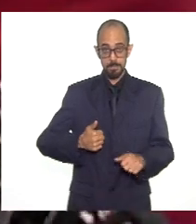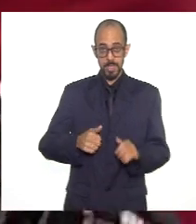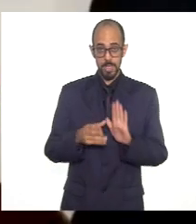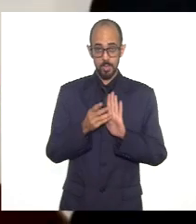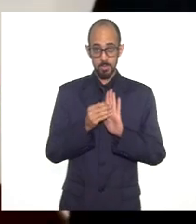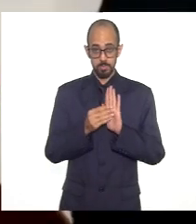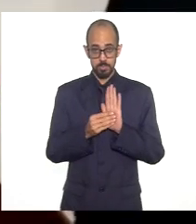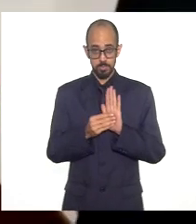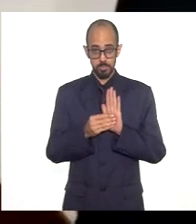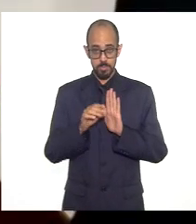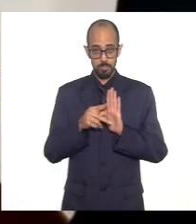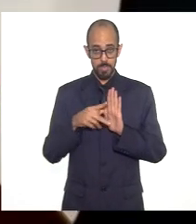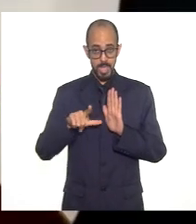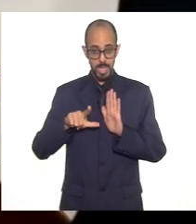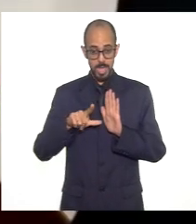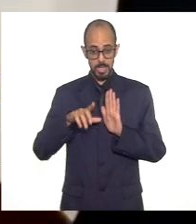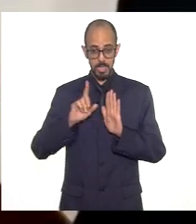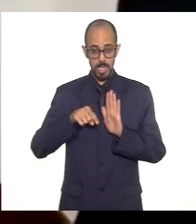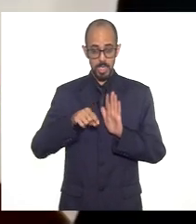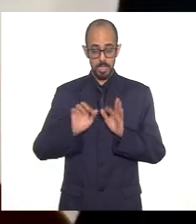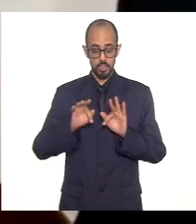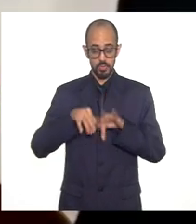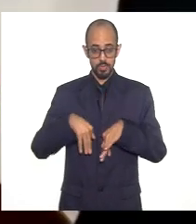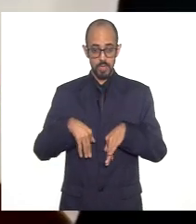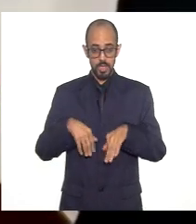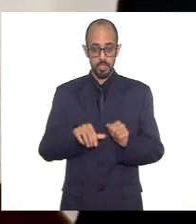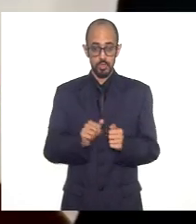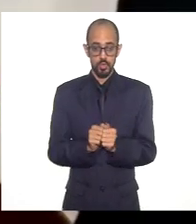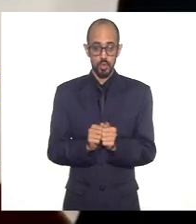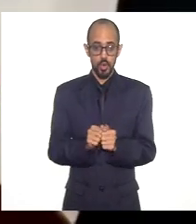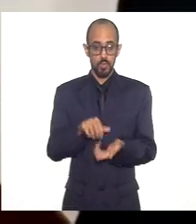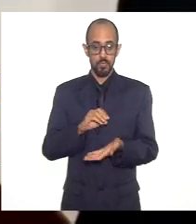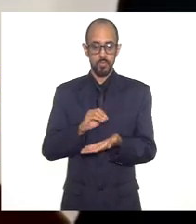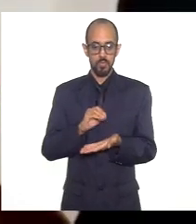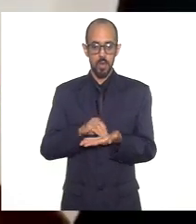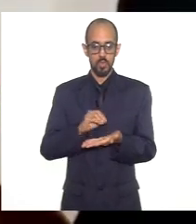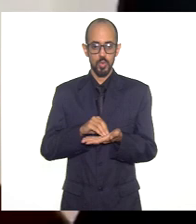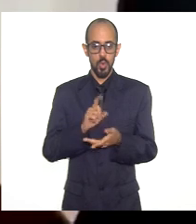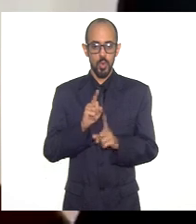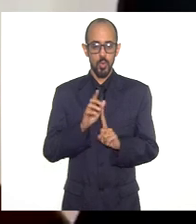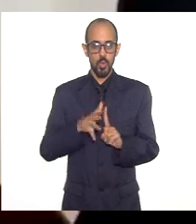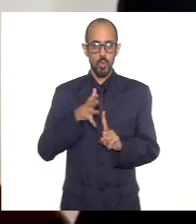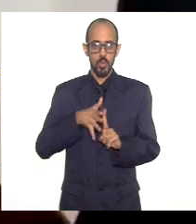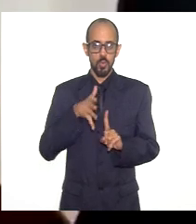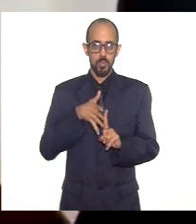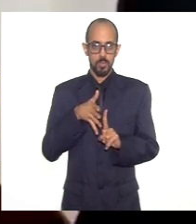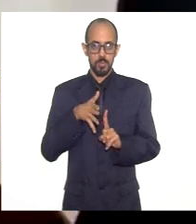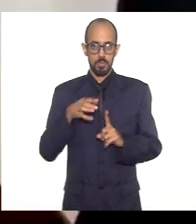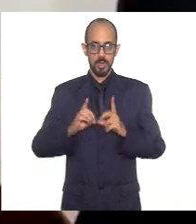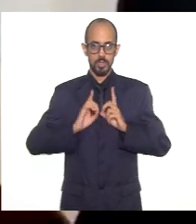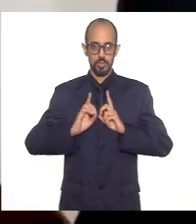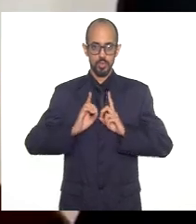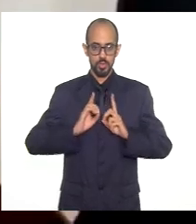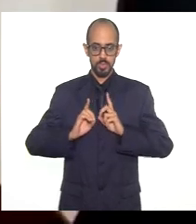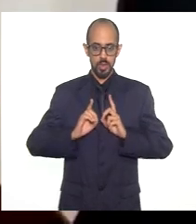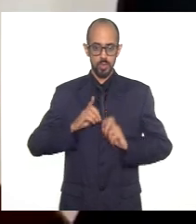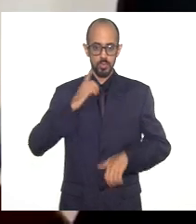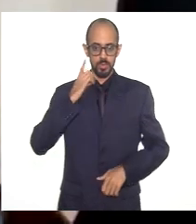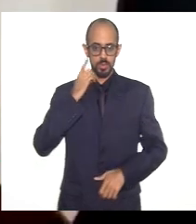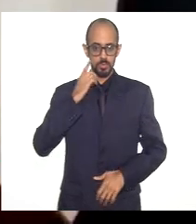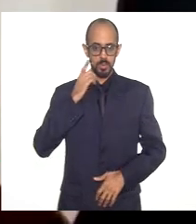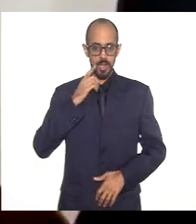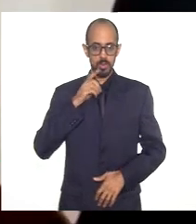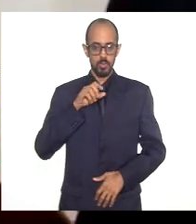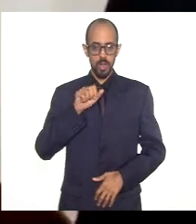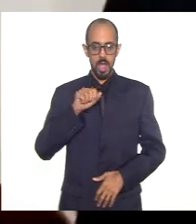esse primeiro projeto, foi onde nós encerramos, com faltando um orador para discutir. Deputado Rodrigo